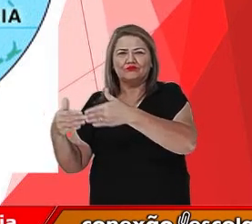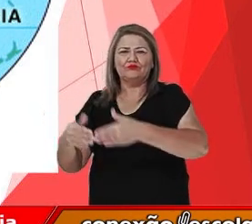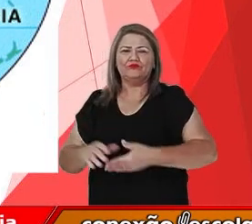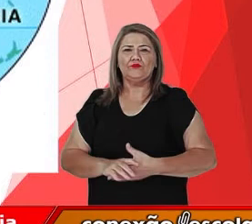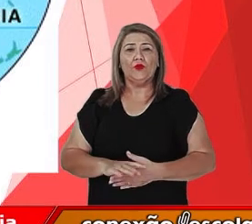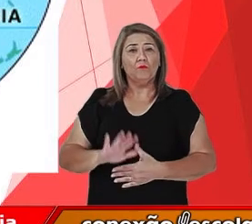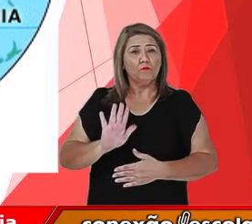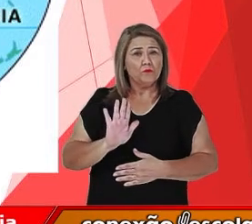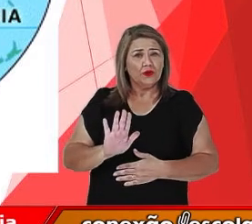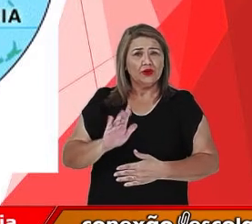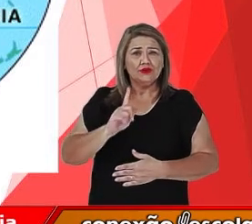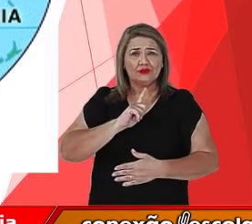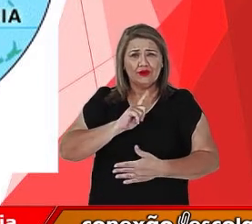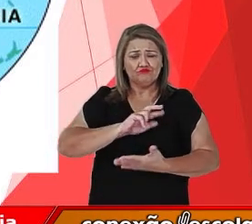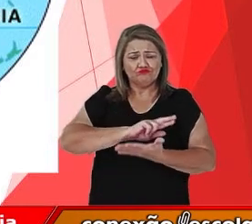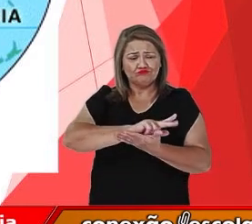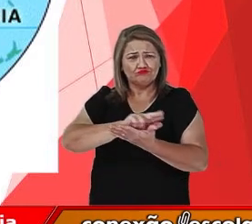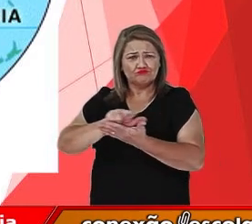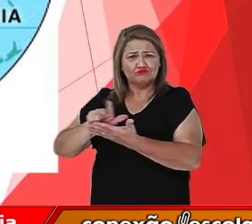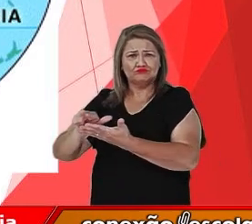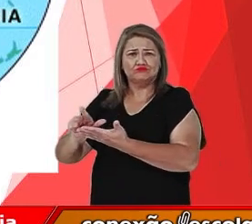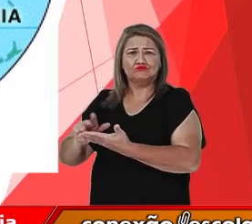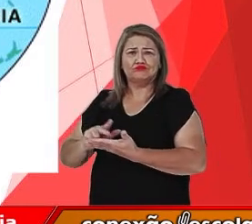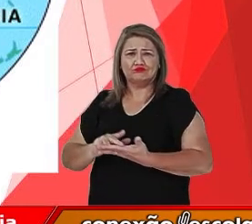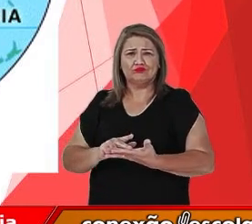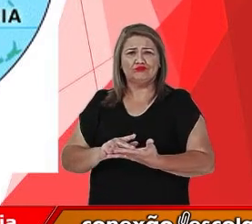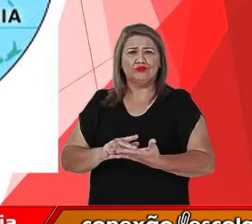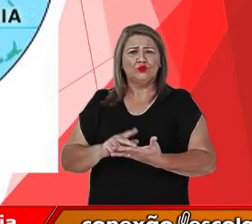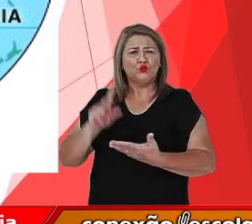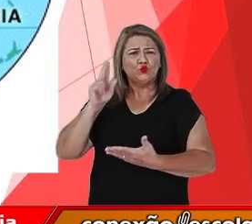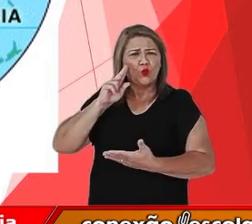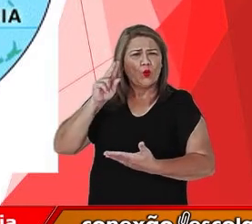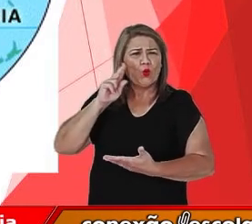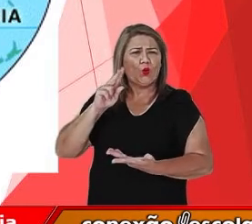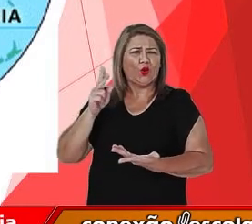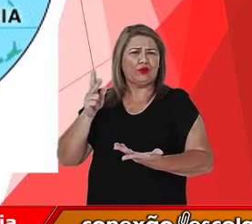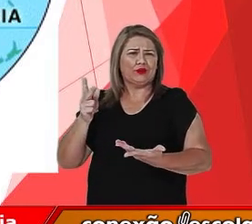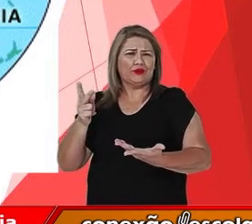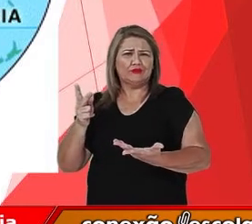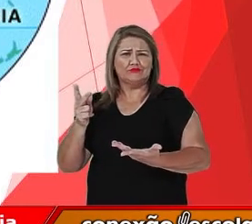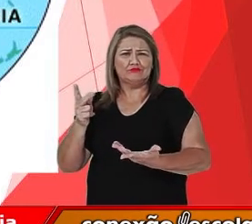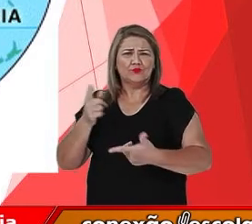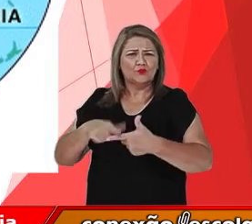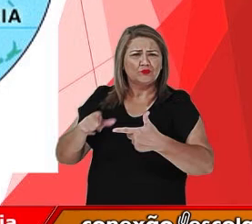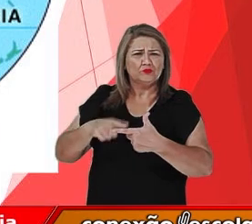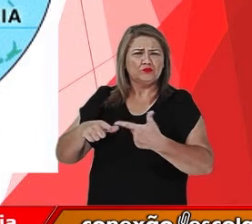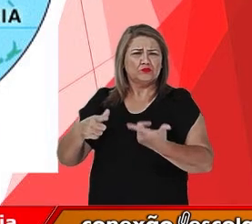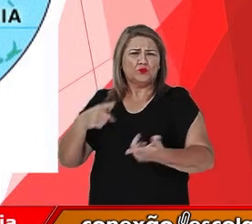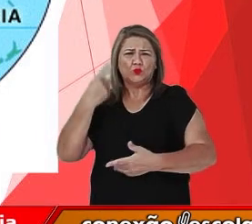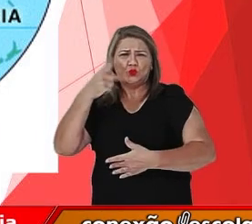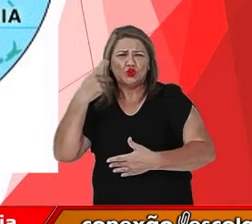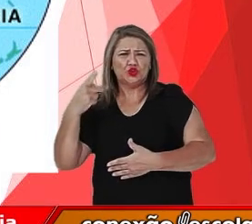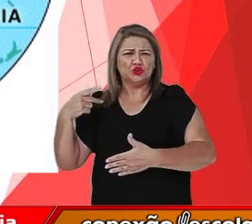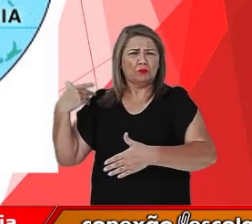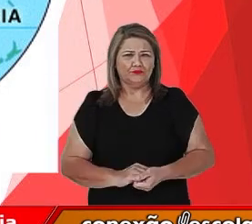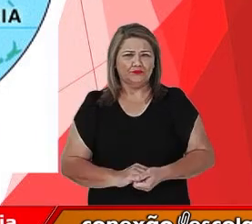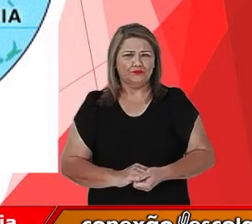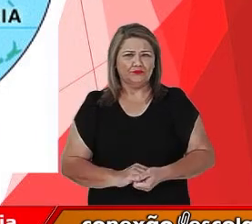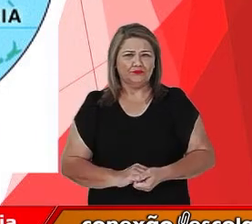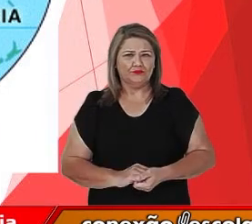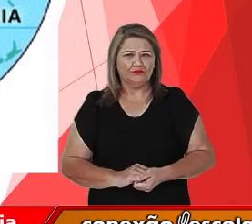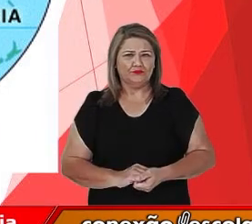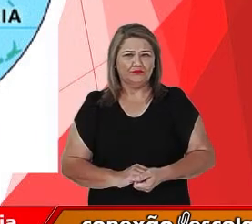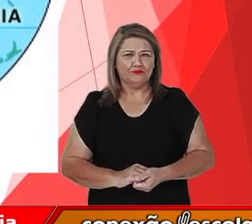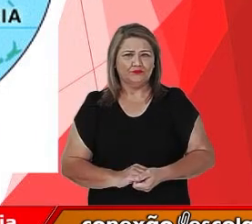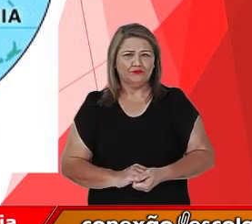entanto, as diversas tensões históricas, as diversas narrativas políticas do continente europeu